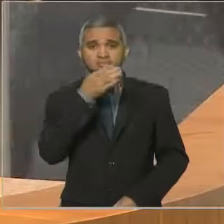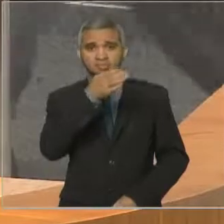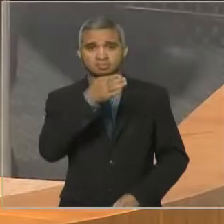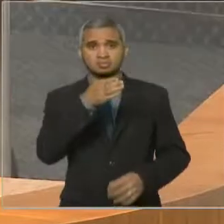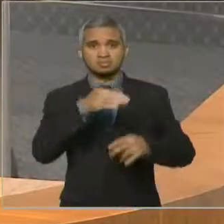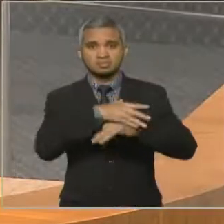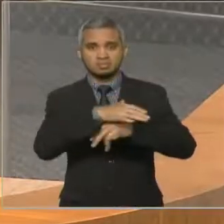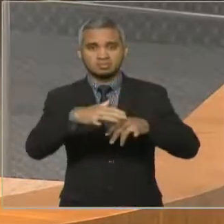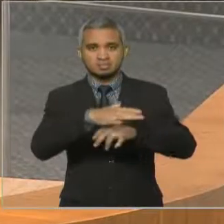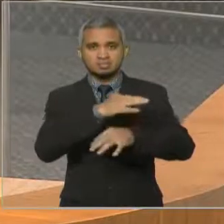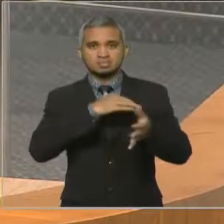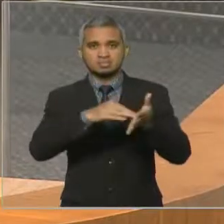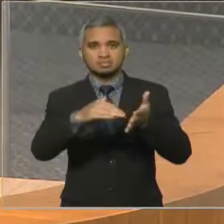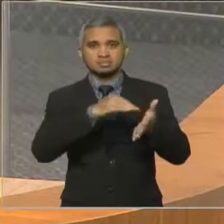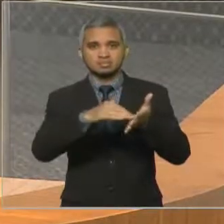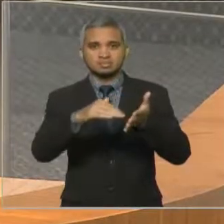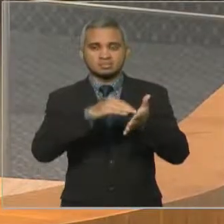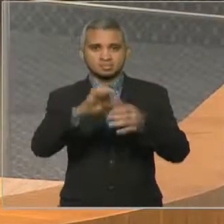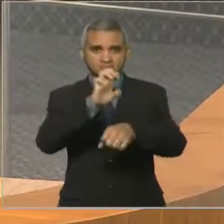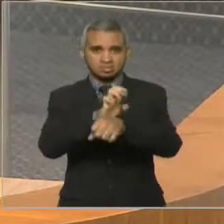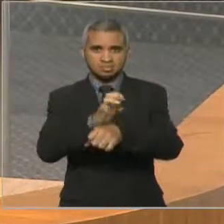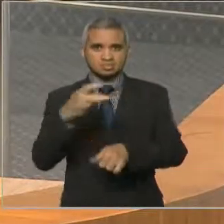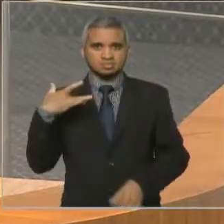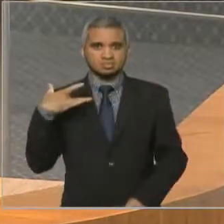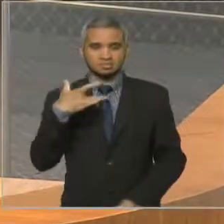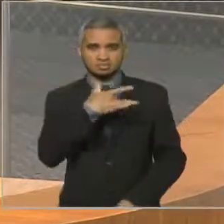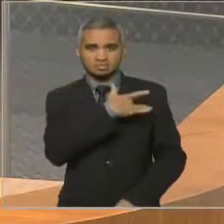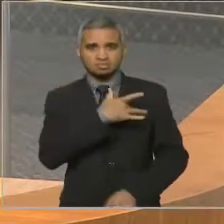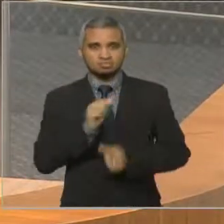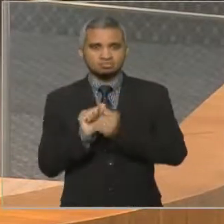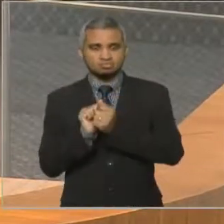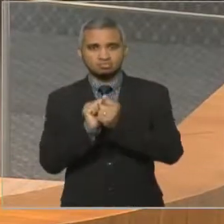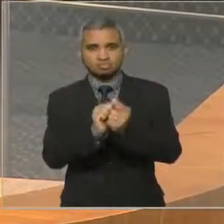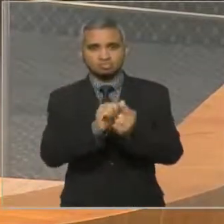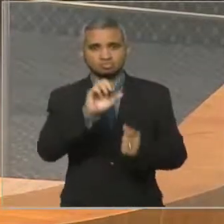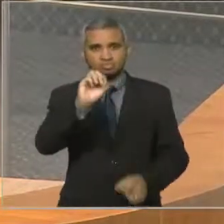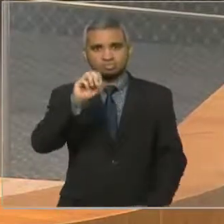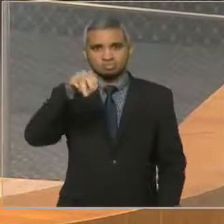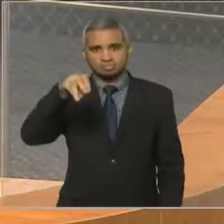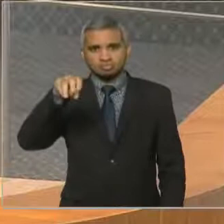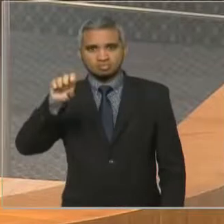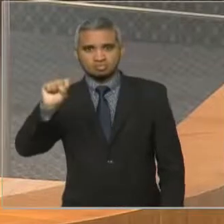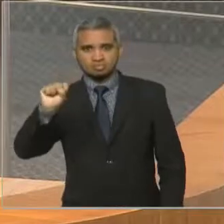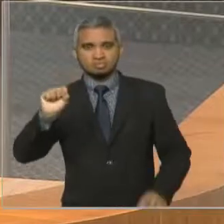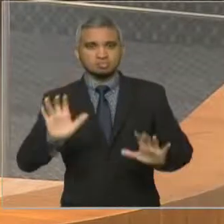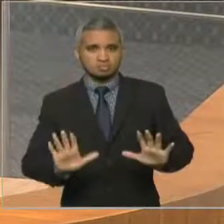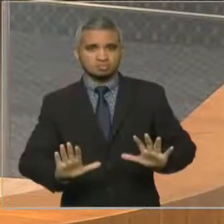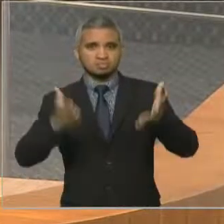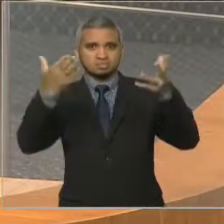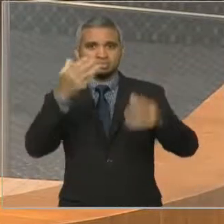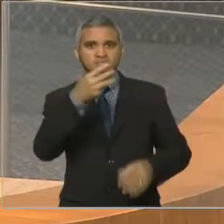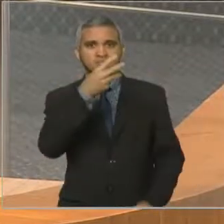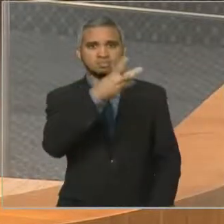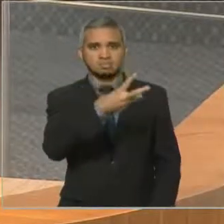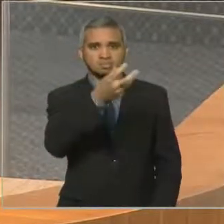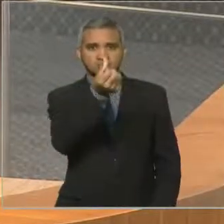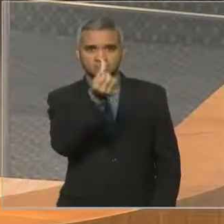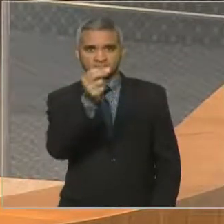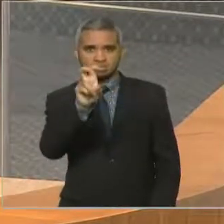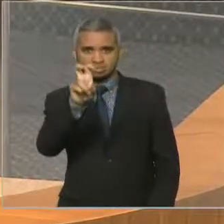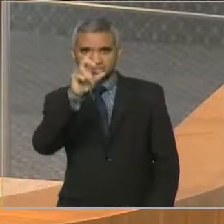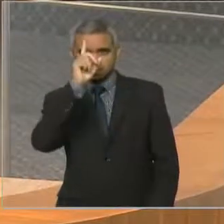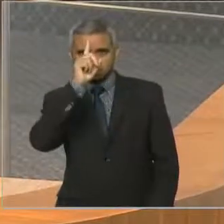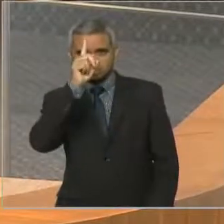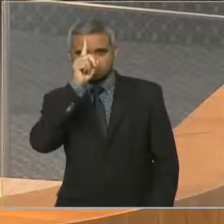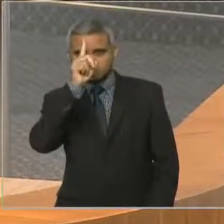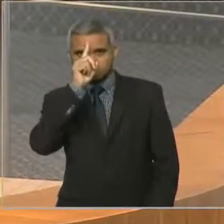Estado da Saúde, que vai lá junto com a OMS celebrar 365 dias sem morte materna. Desde